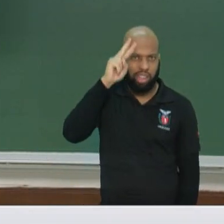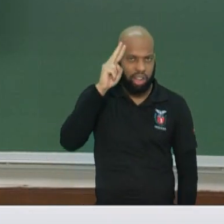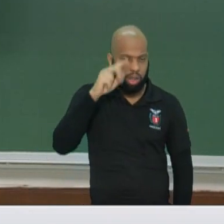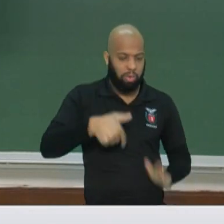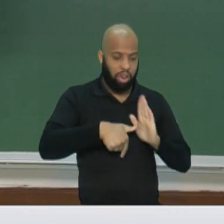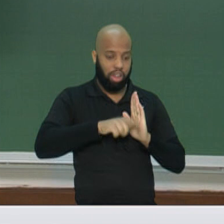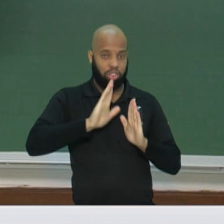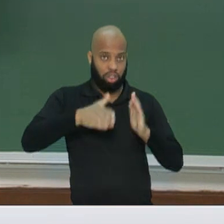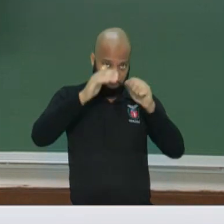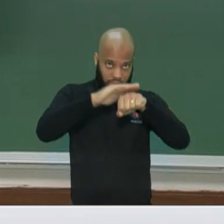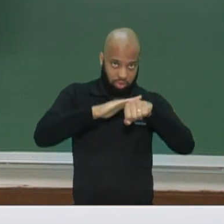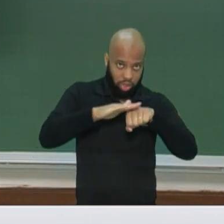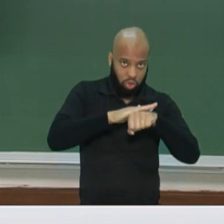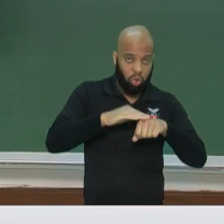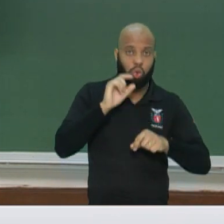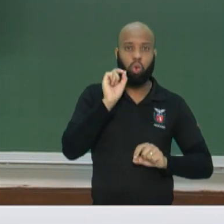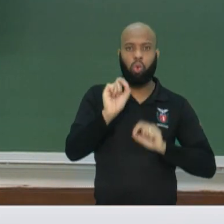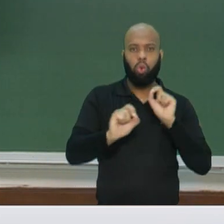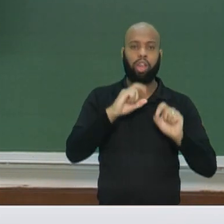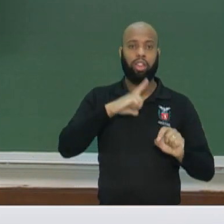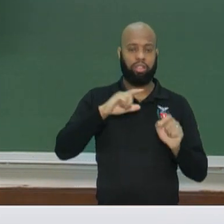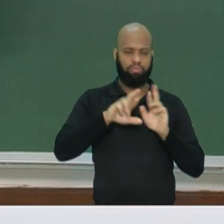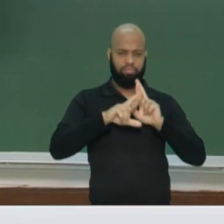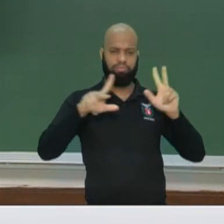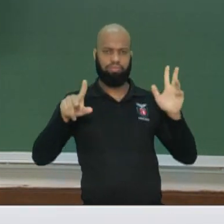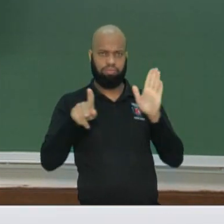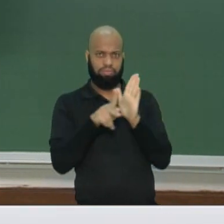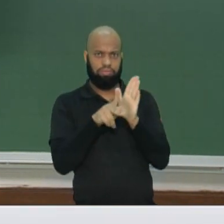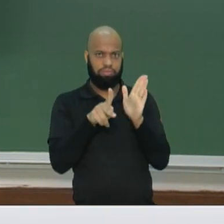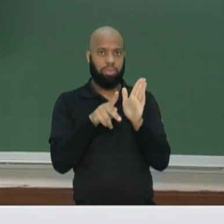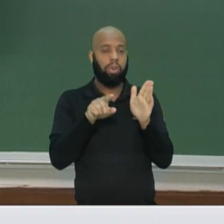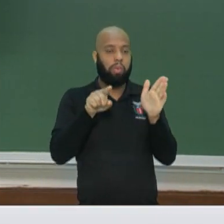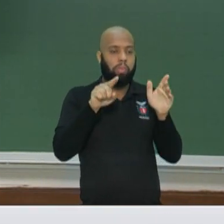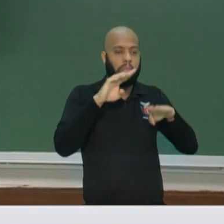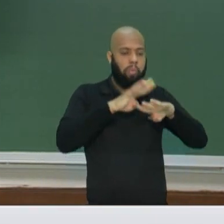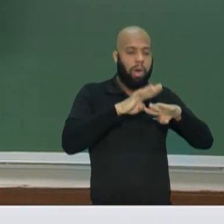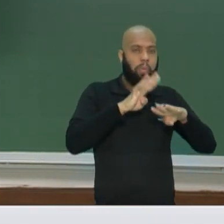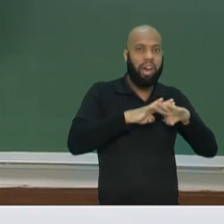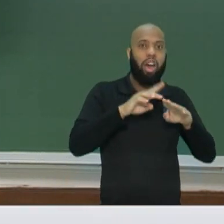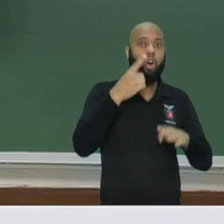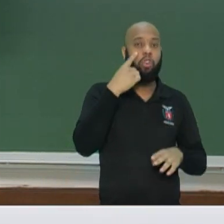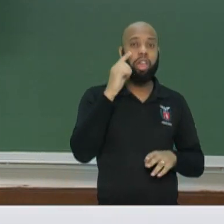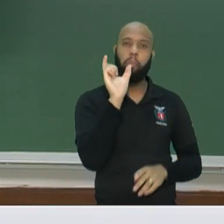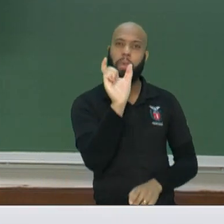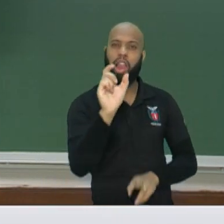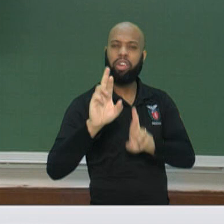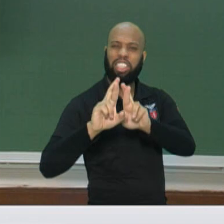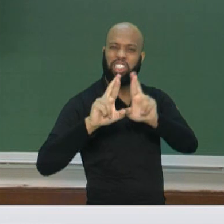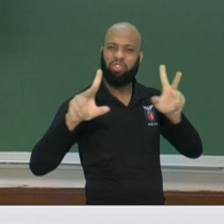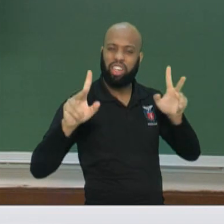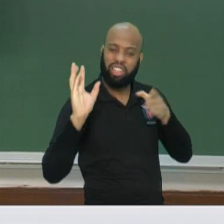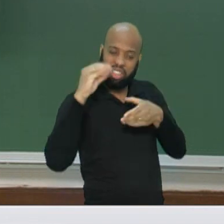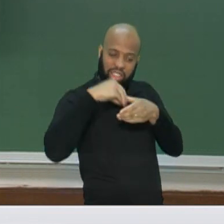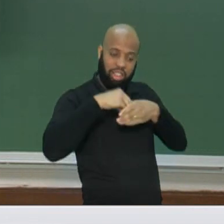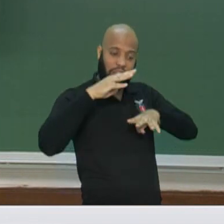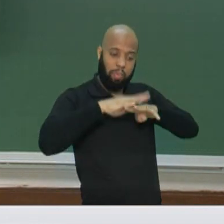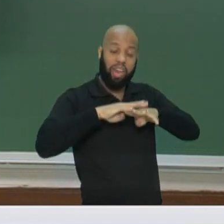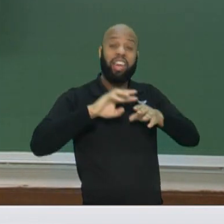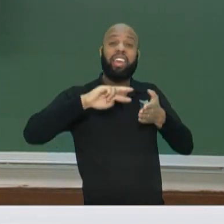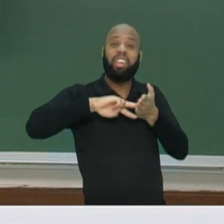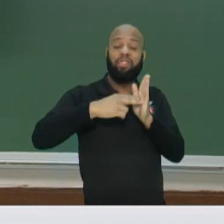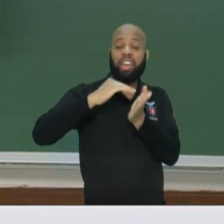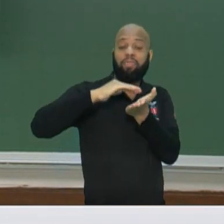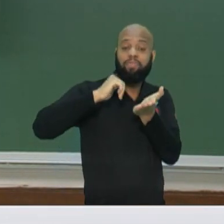sobre isso? Diferença em matemática é uma continha de menos, uma subtração, tá bom? Então